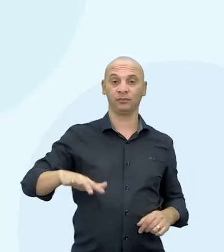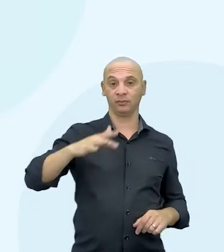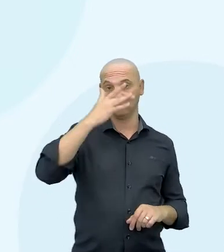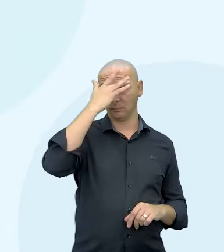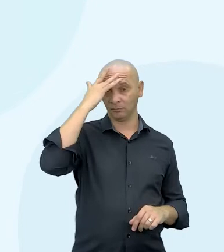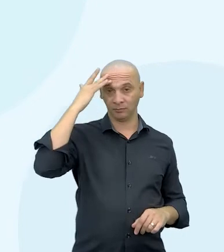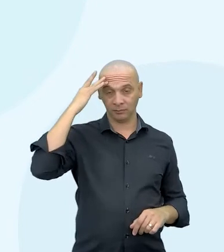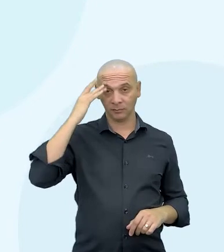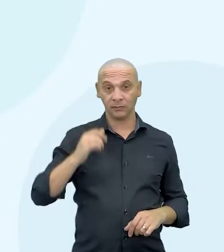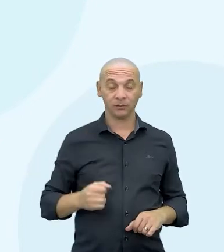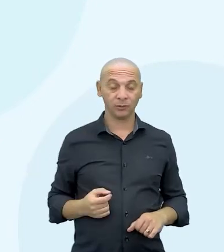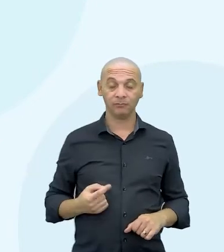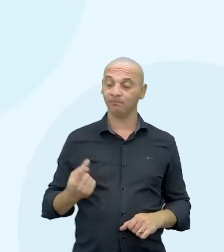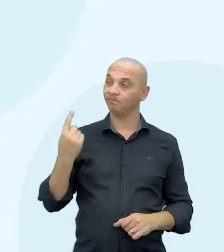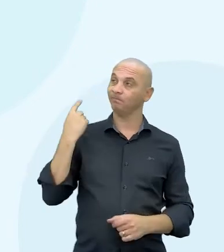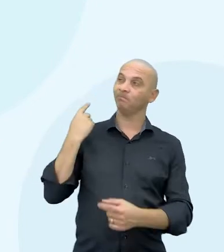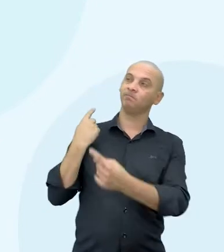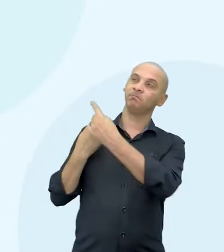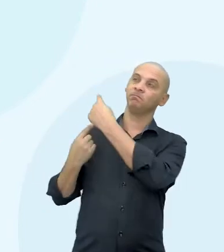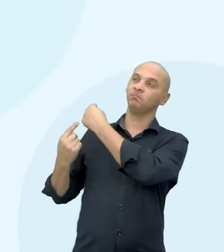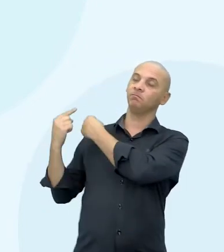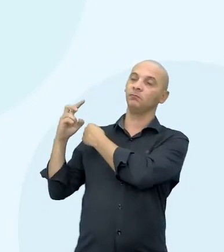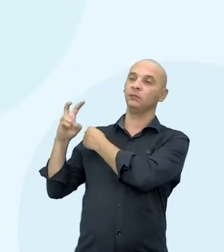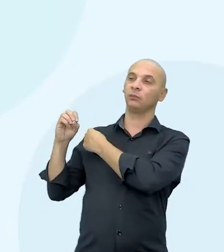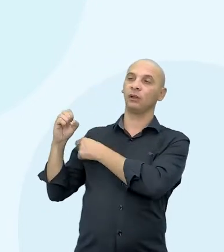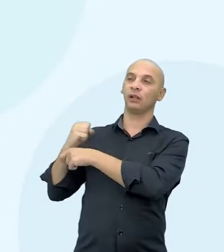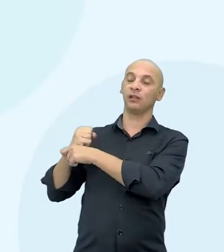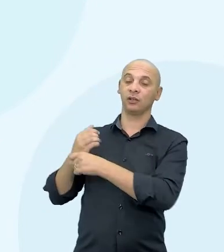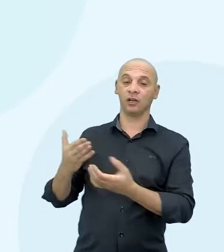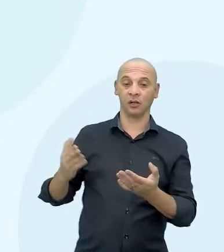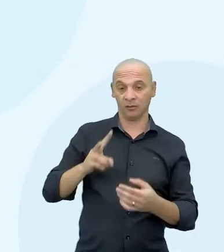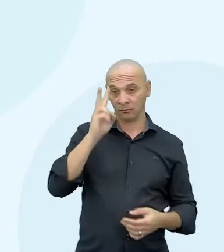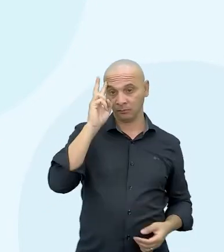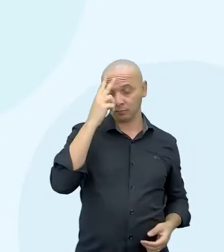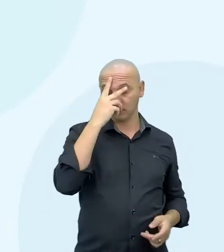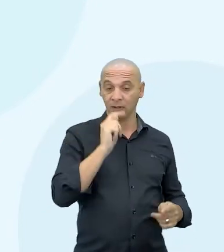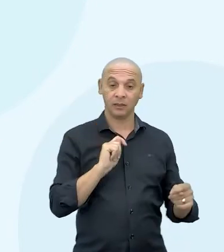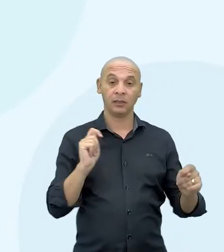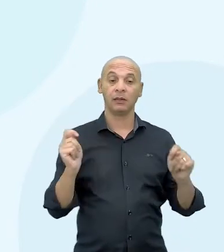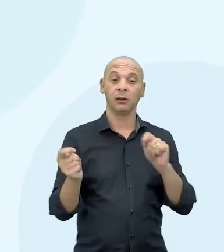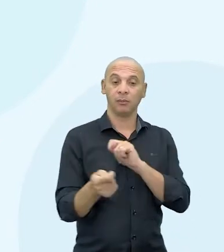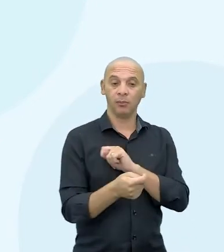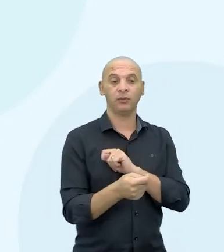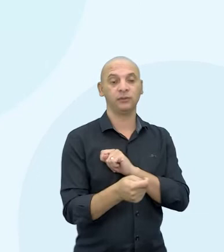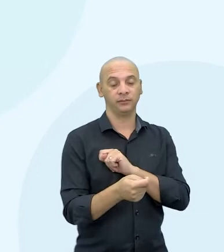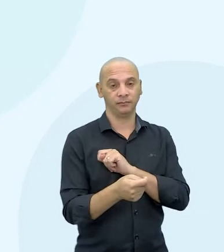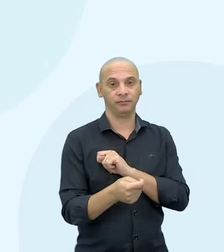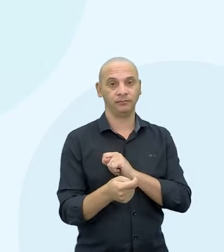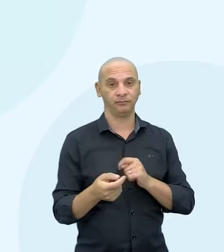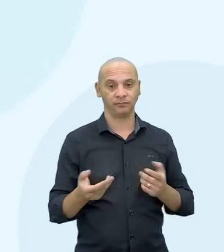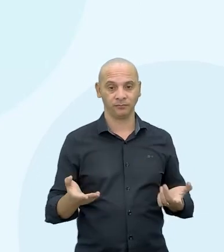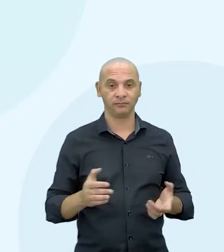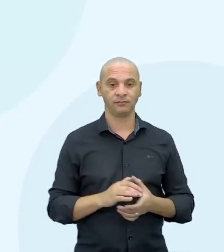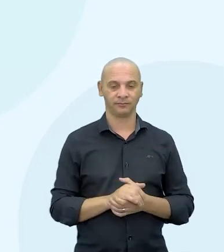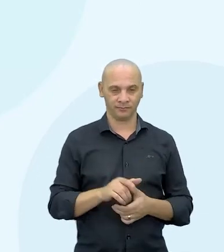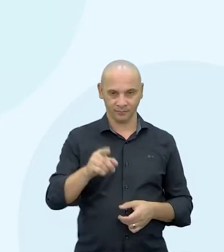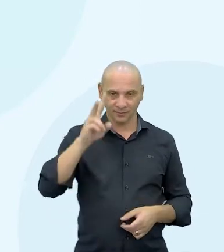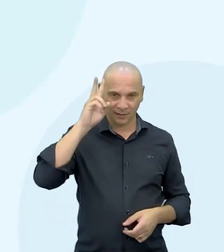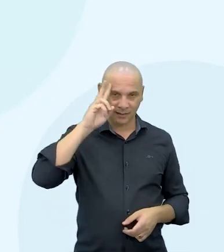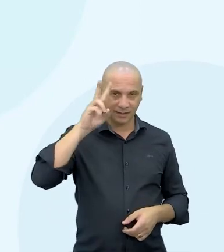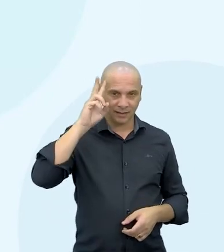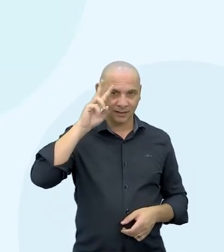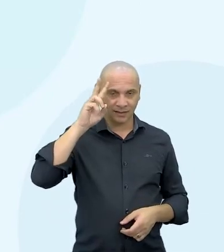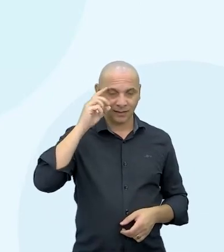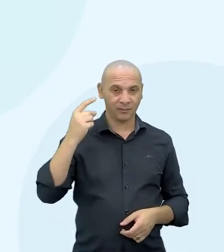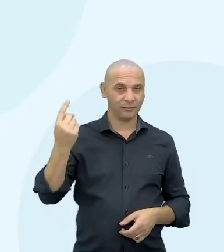anos atrás, né? 50 anos atrás, e que era simbolizada pelo Big Brother. Então, vocês devem lembrar que na